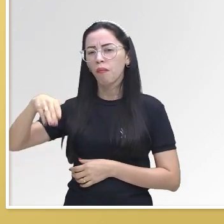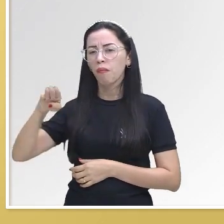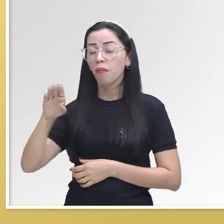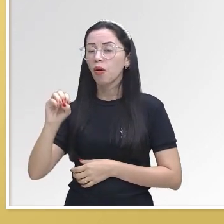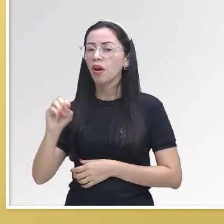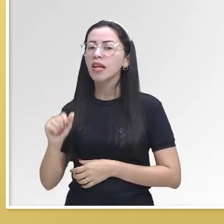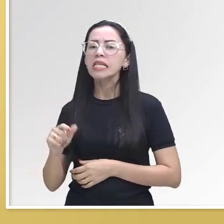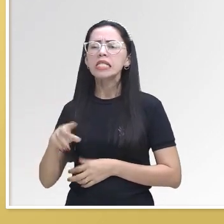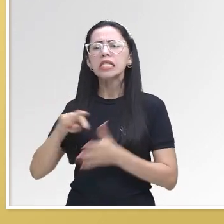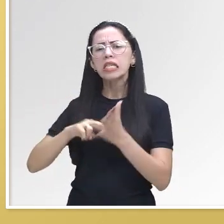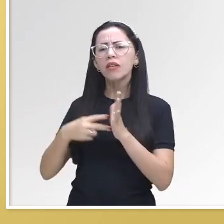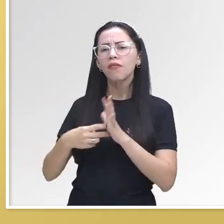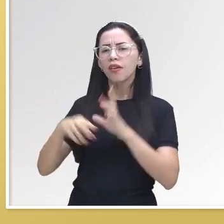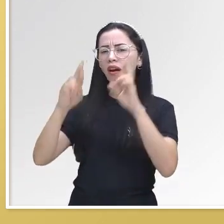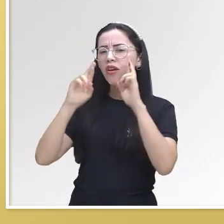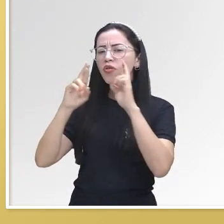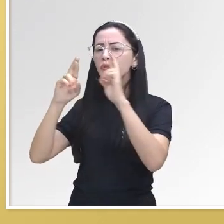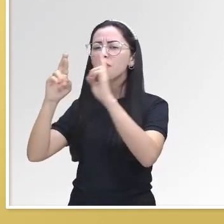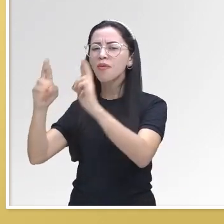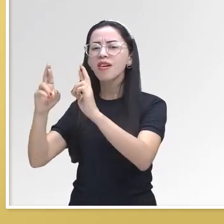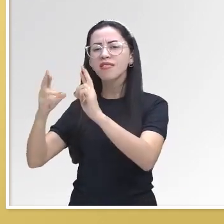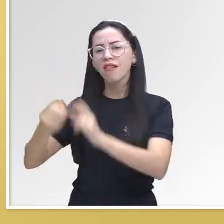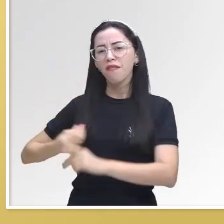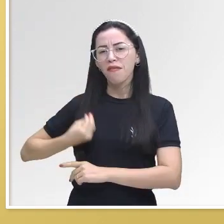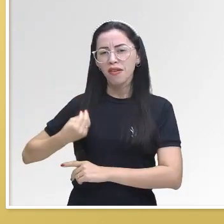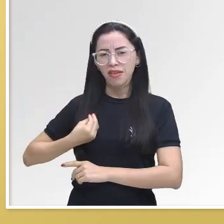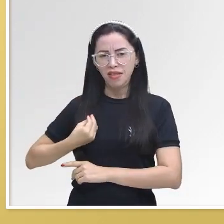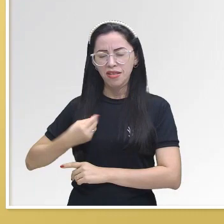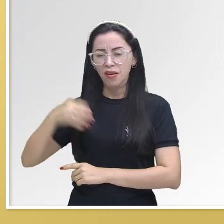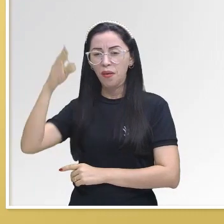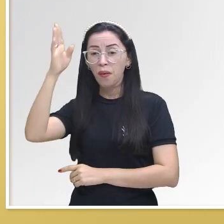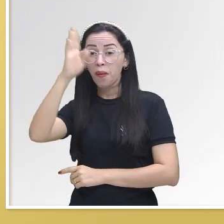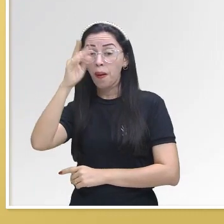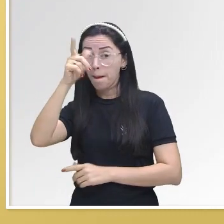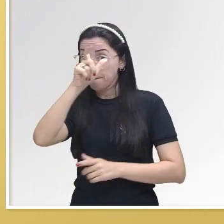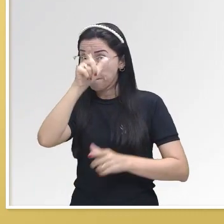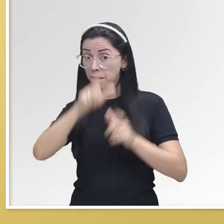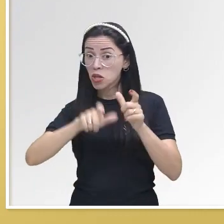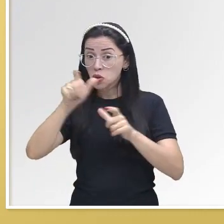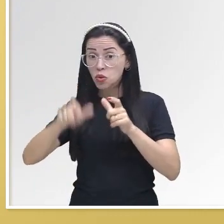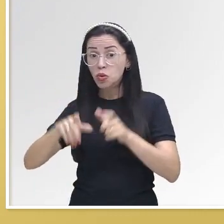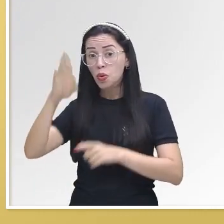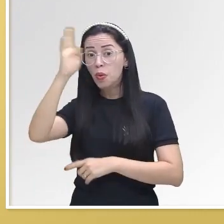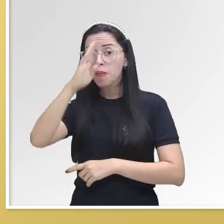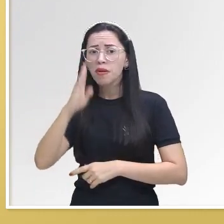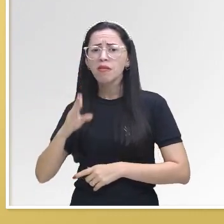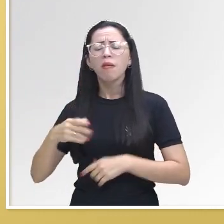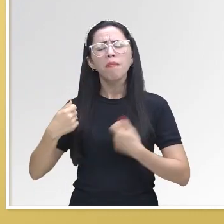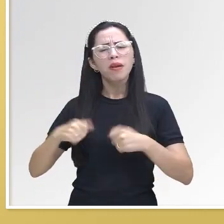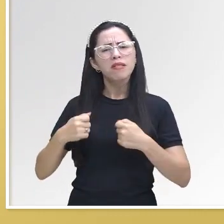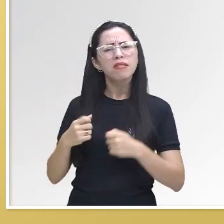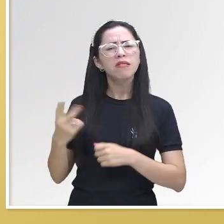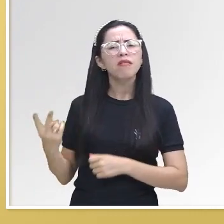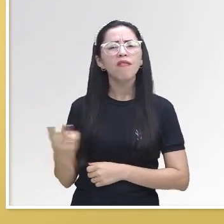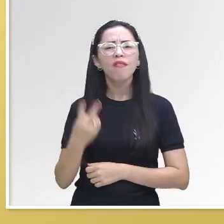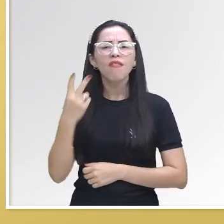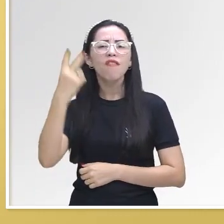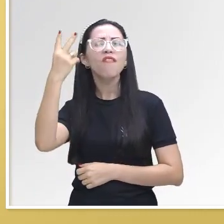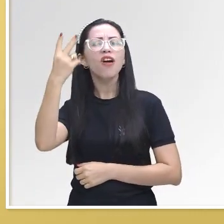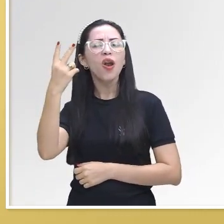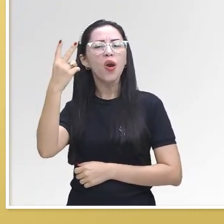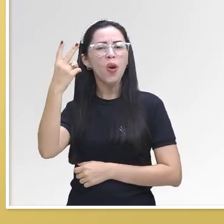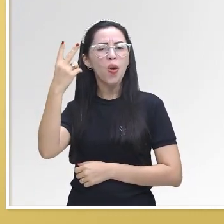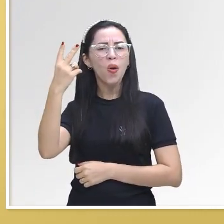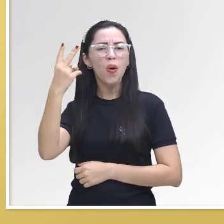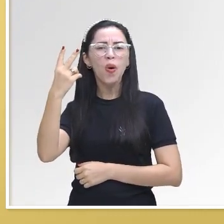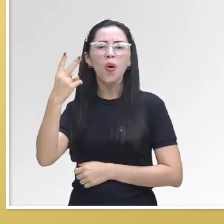histórias e seus modos de vida. O brasileiro precisa valorizar de verdade suas origens indígenas e africanas,